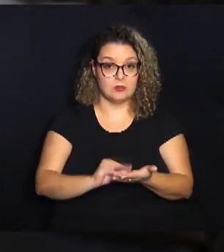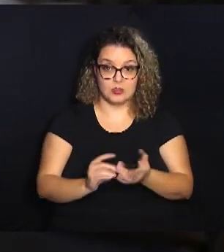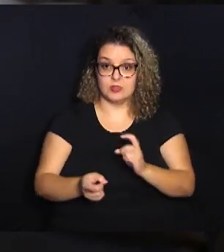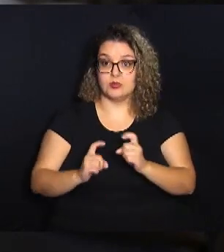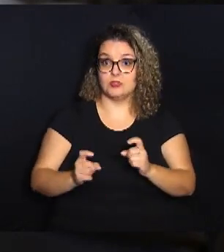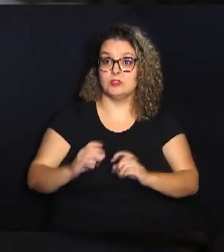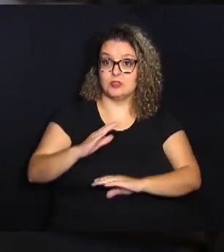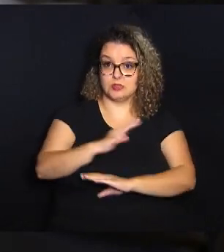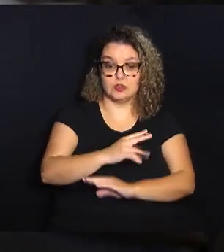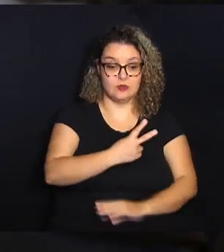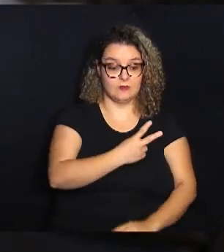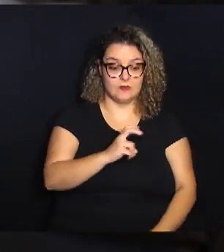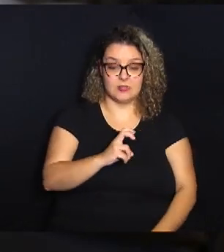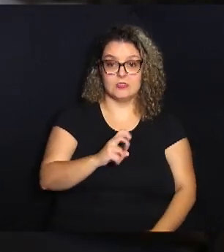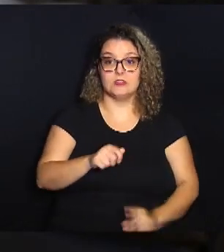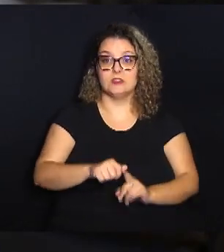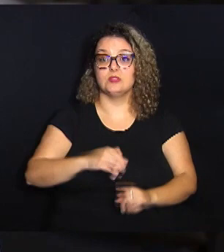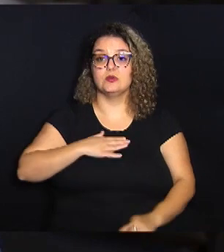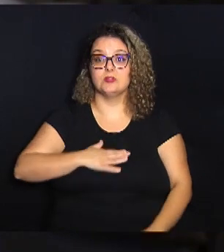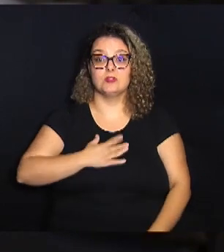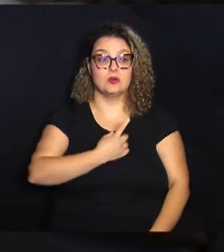Câmara do dia 25 de agosto de